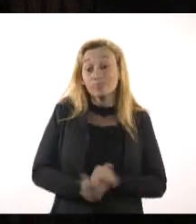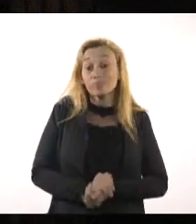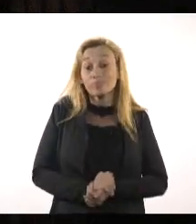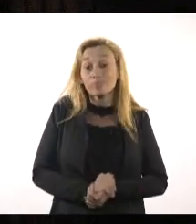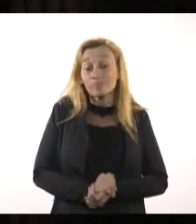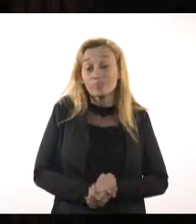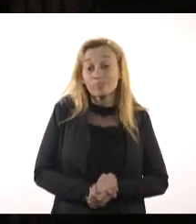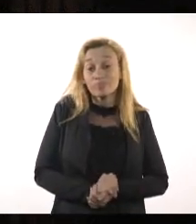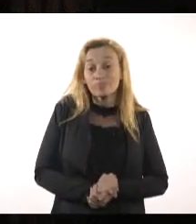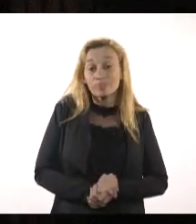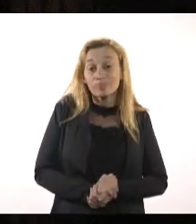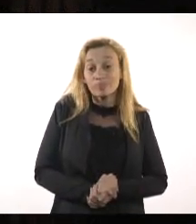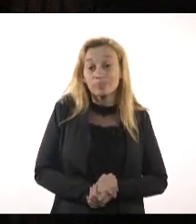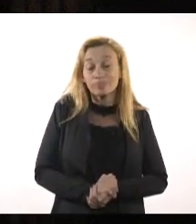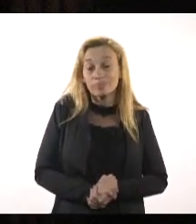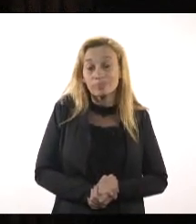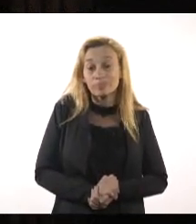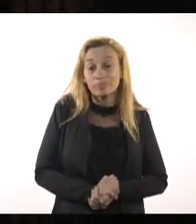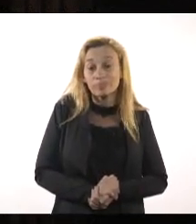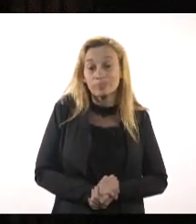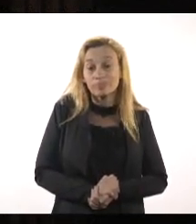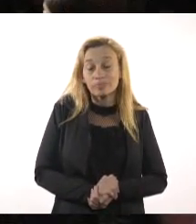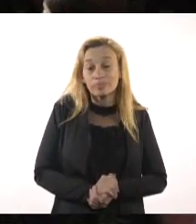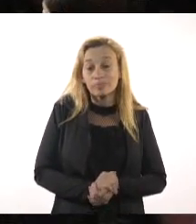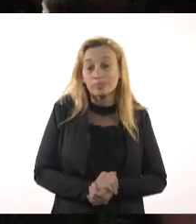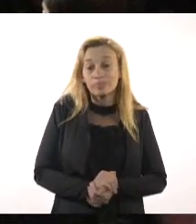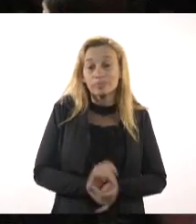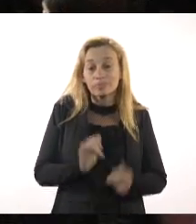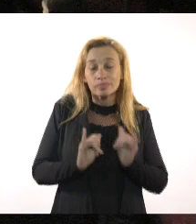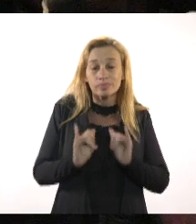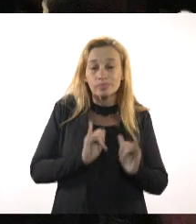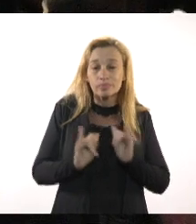um ônibus informatizado que tem